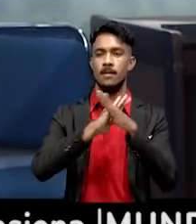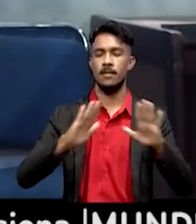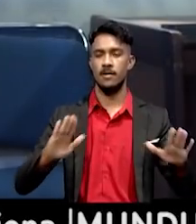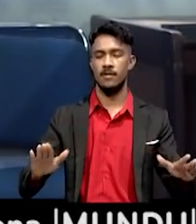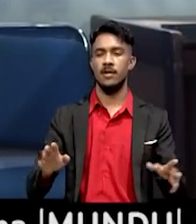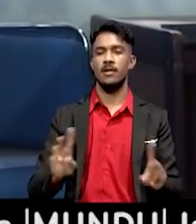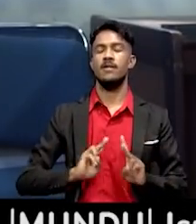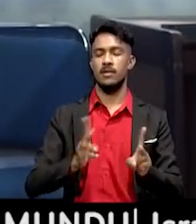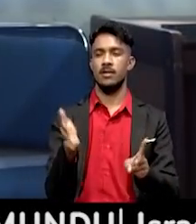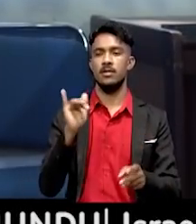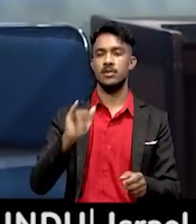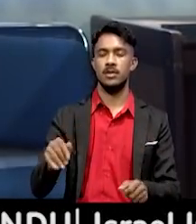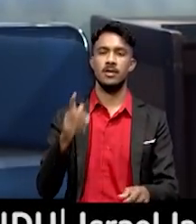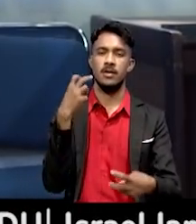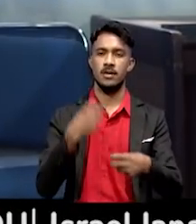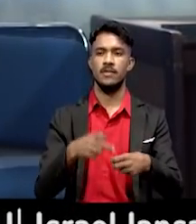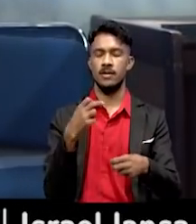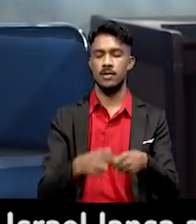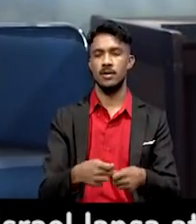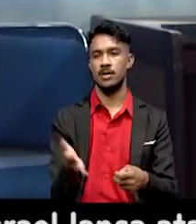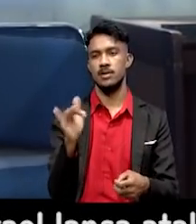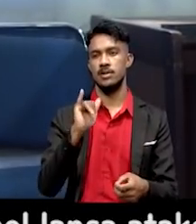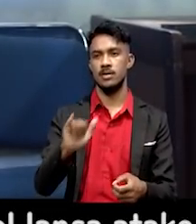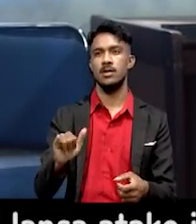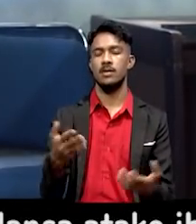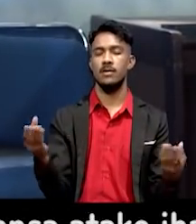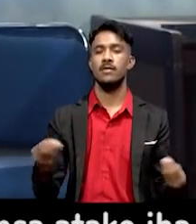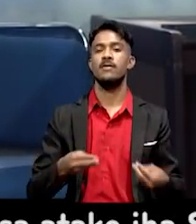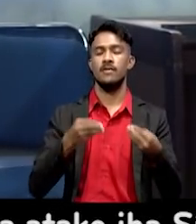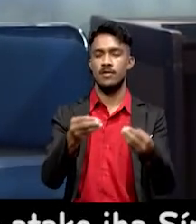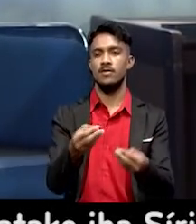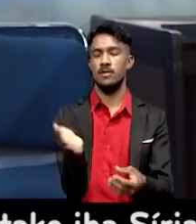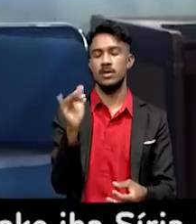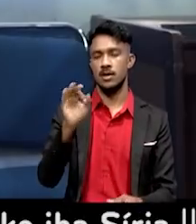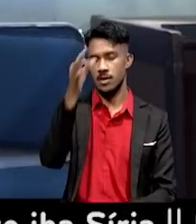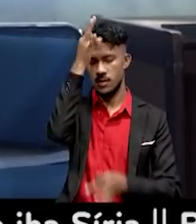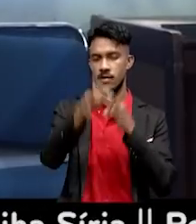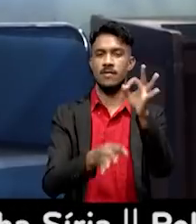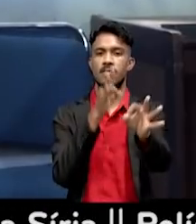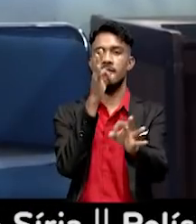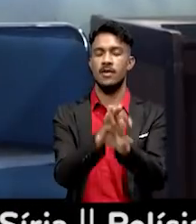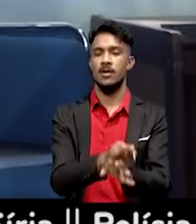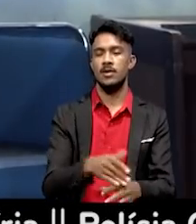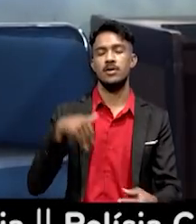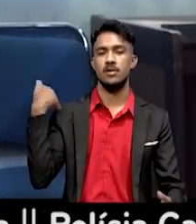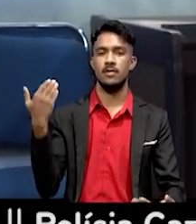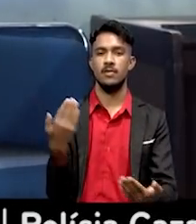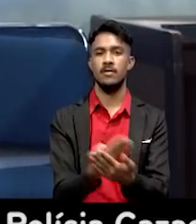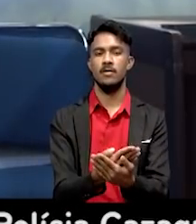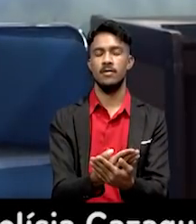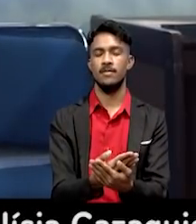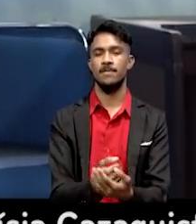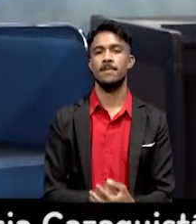eleitores era difícil teve ato fosse na escolha, ba geração fom.